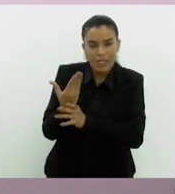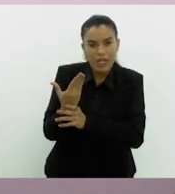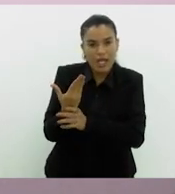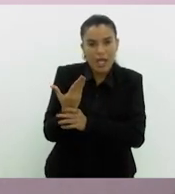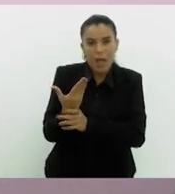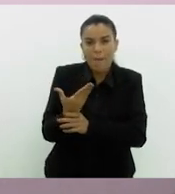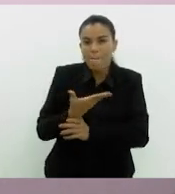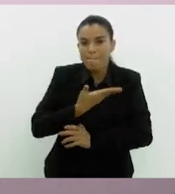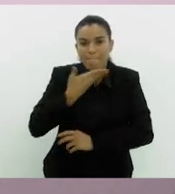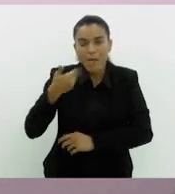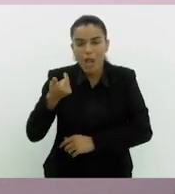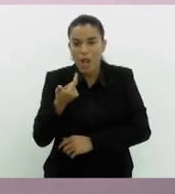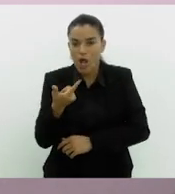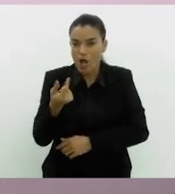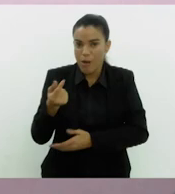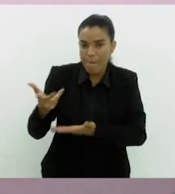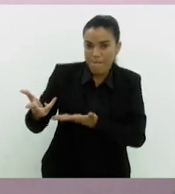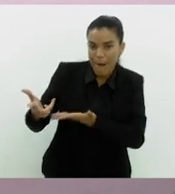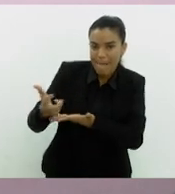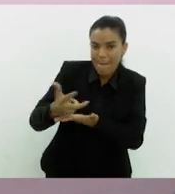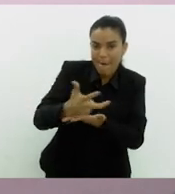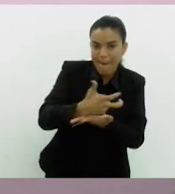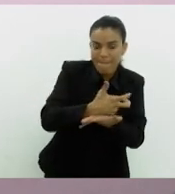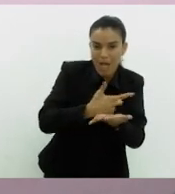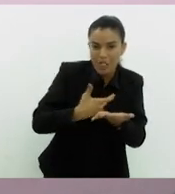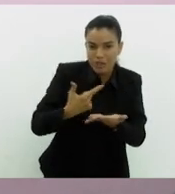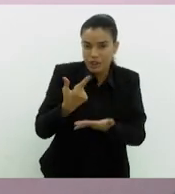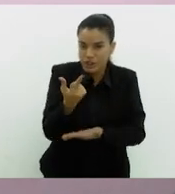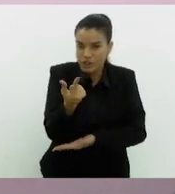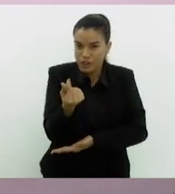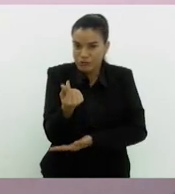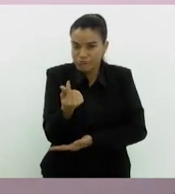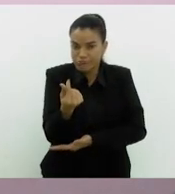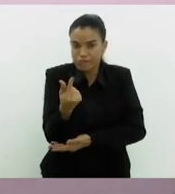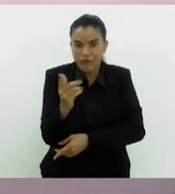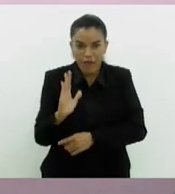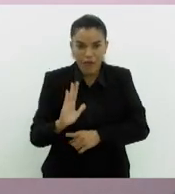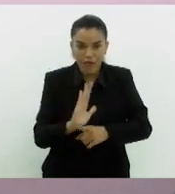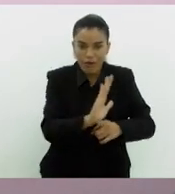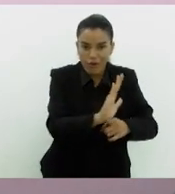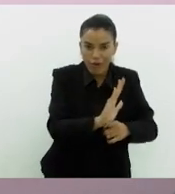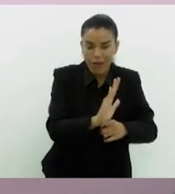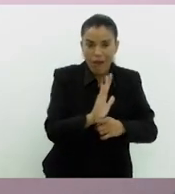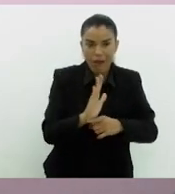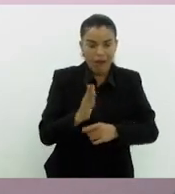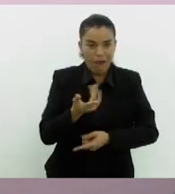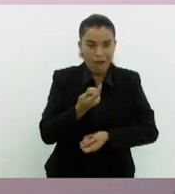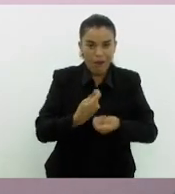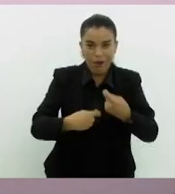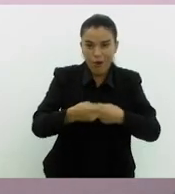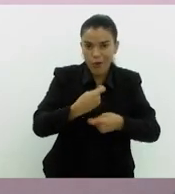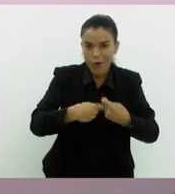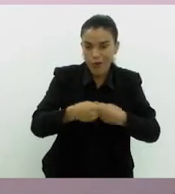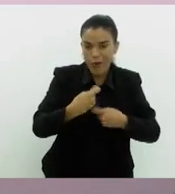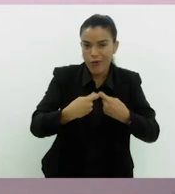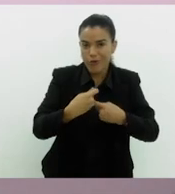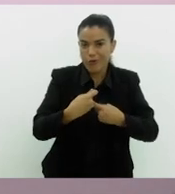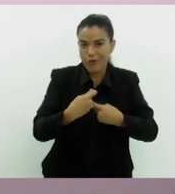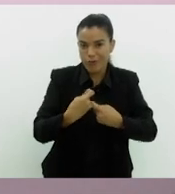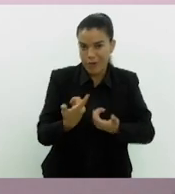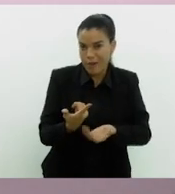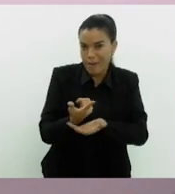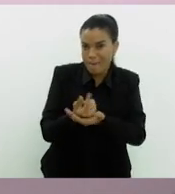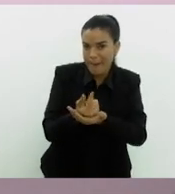da arrecadação, mas que, ao mesmo tempo, vai contribuir para o crescimento da economia, e isto que temos que colocar de forma